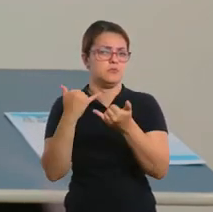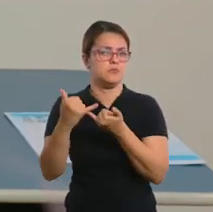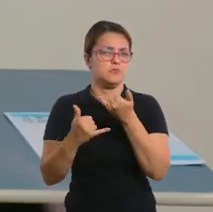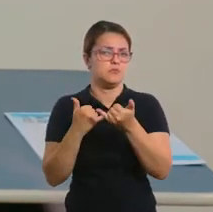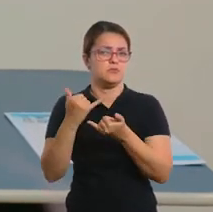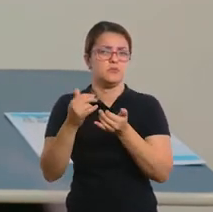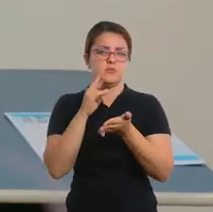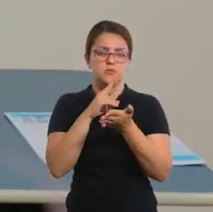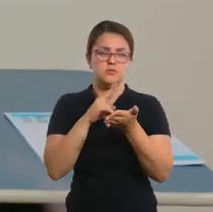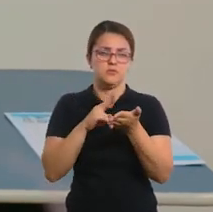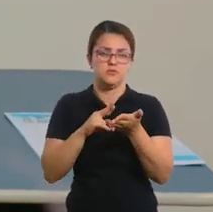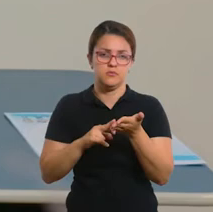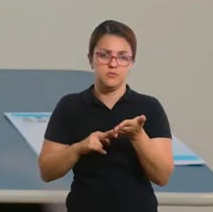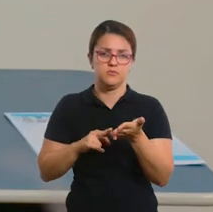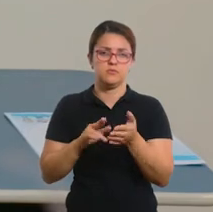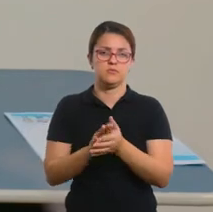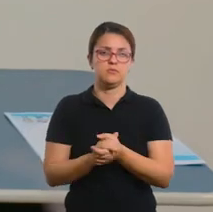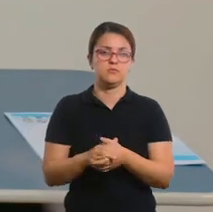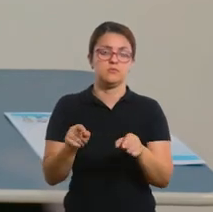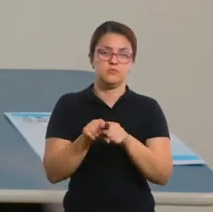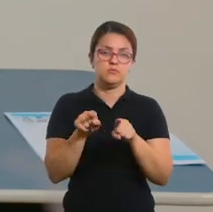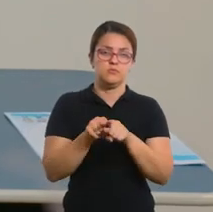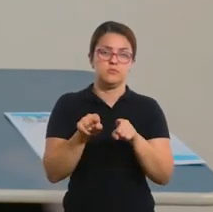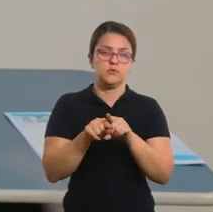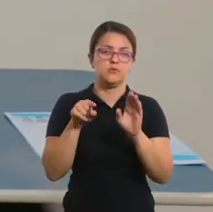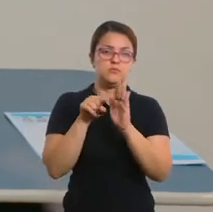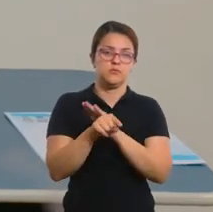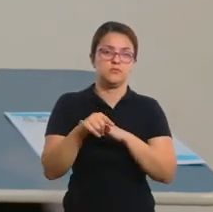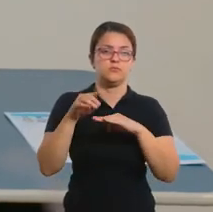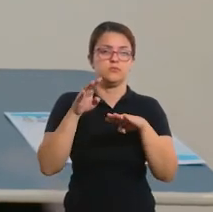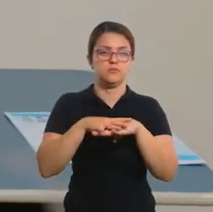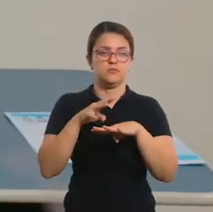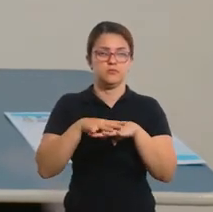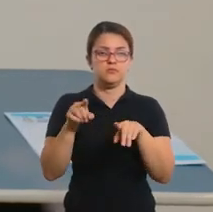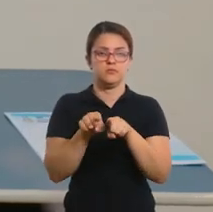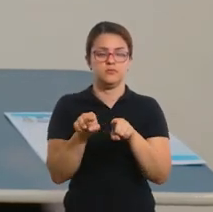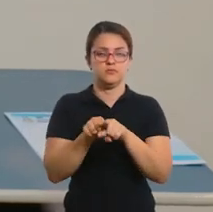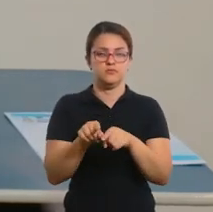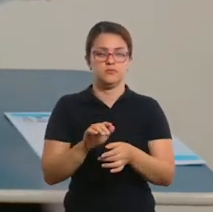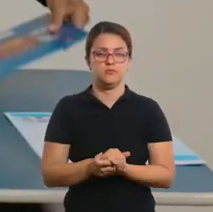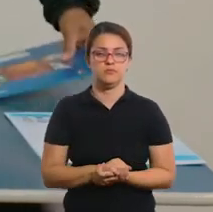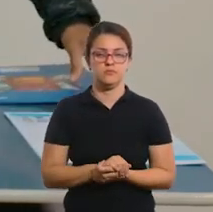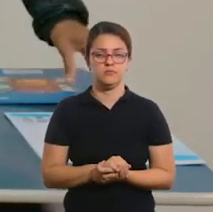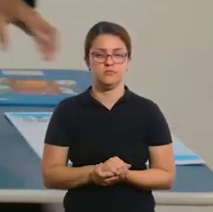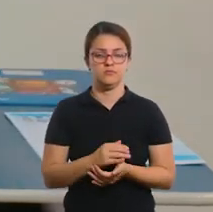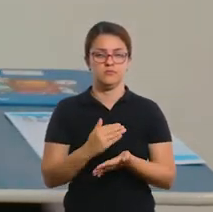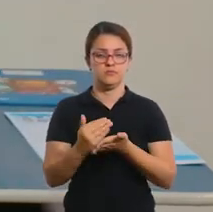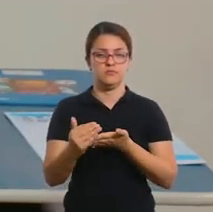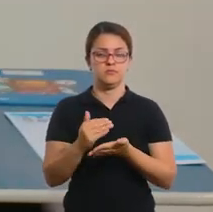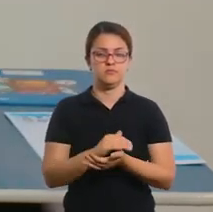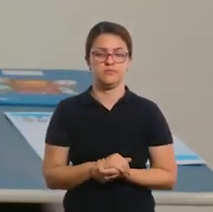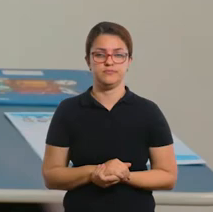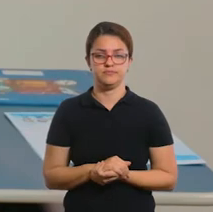para você responder e outras questões de matemática também. Agora nós